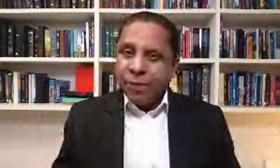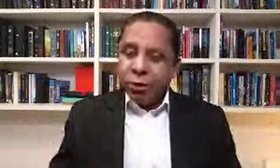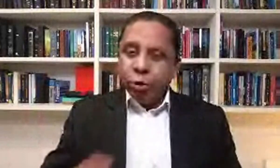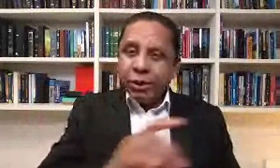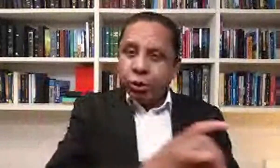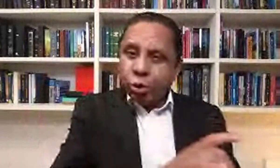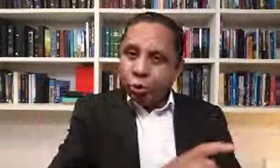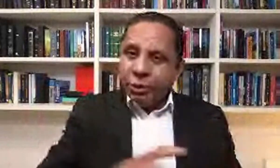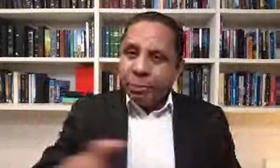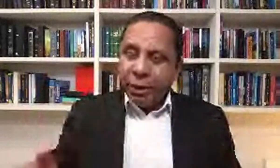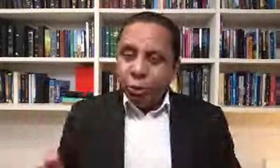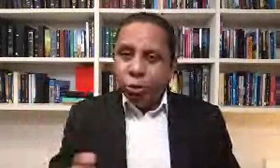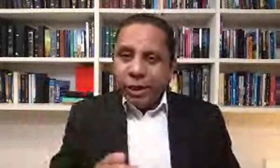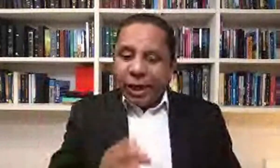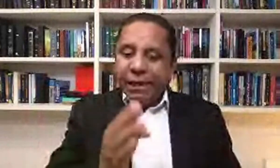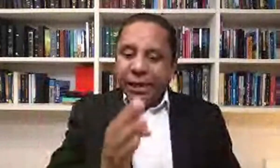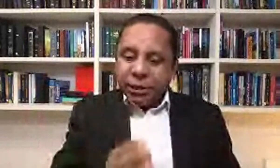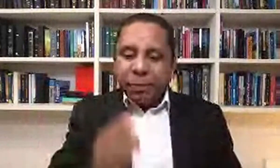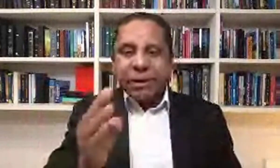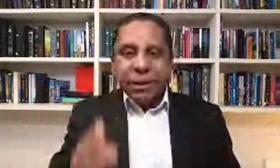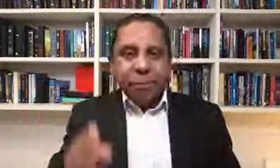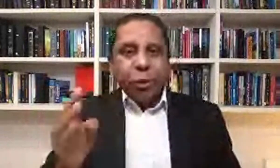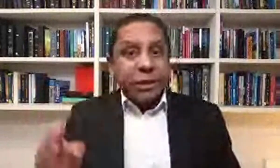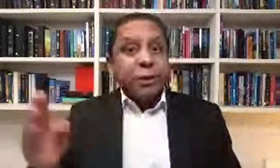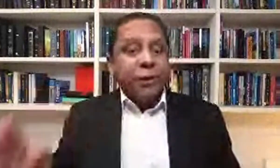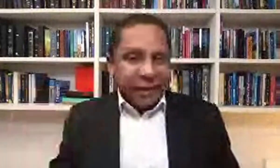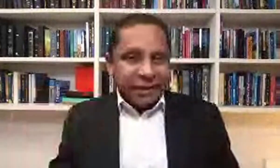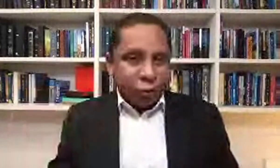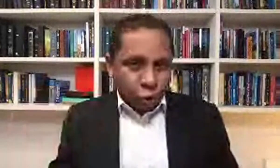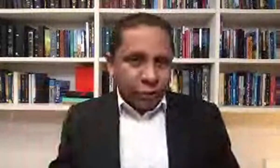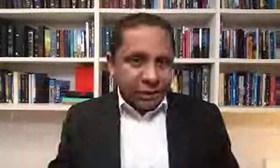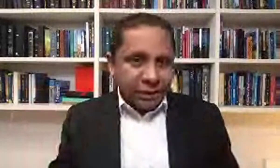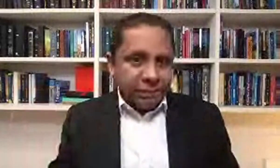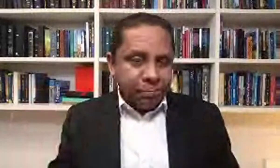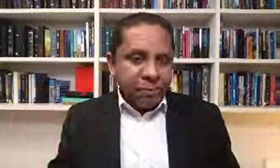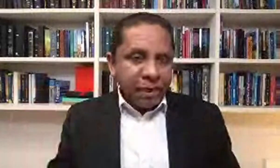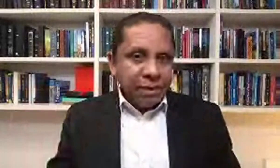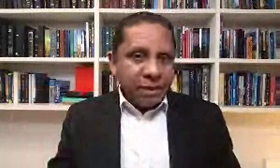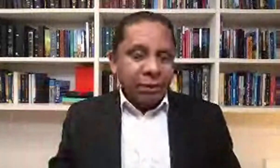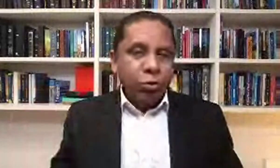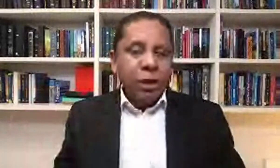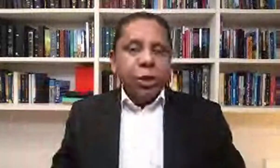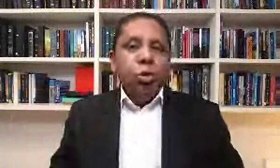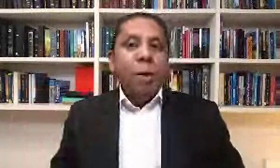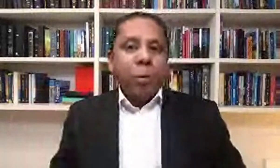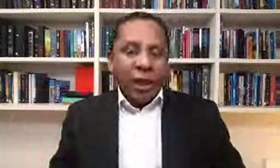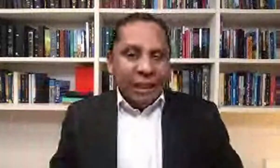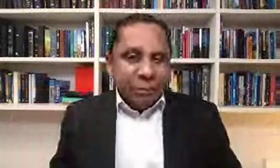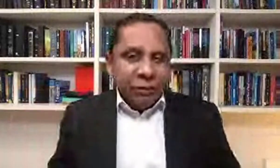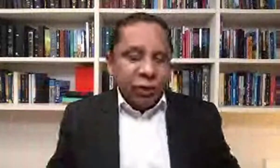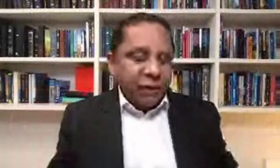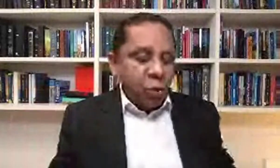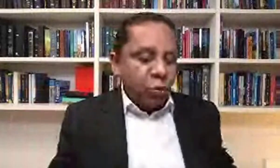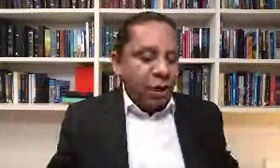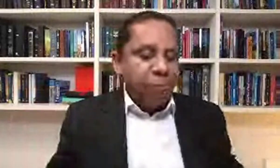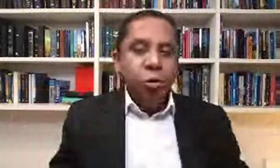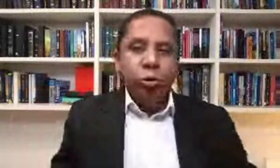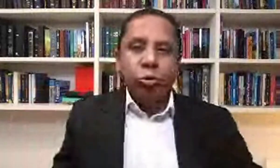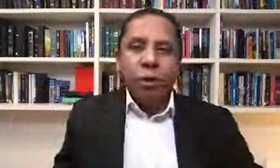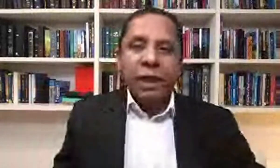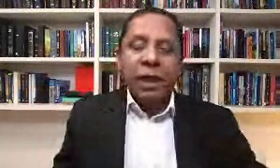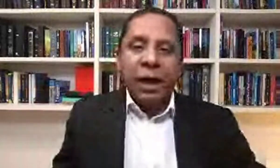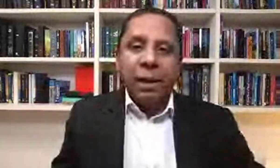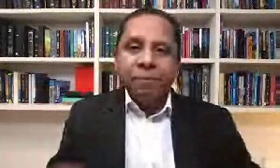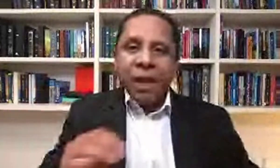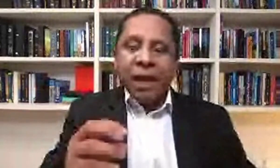Jesus. Durante todo esse período, a igreja passaria por essas fases todas, certo? No Apocalipse, você vai encontrar